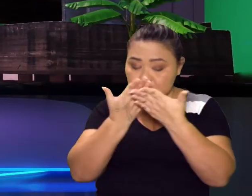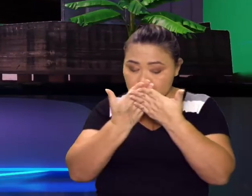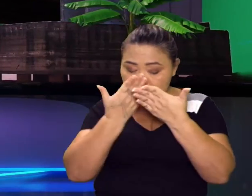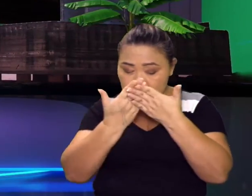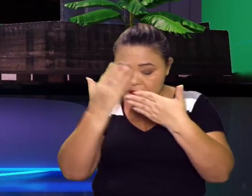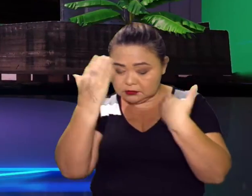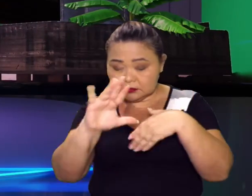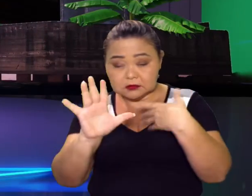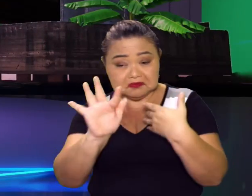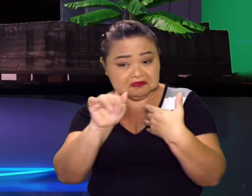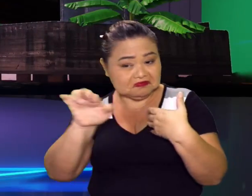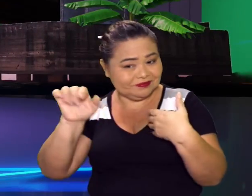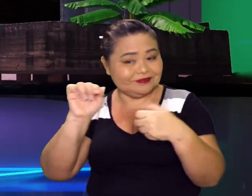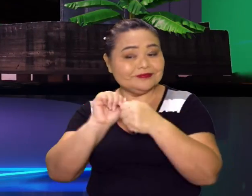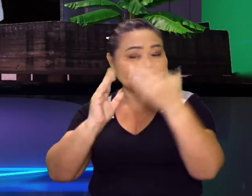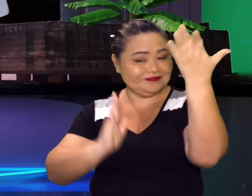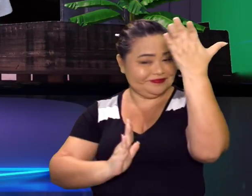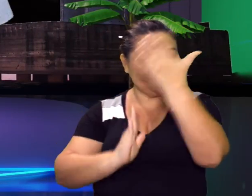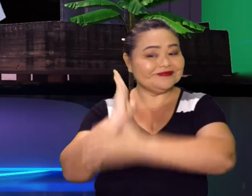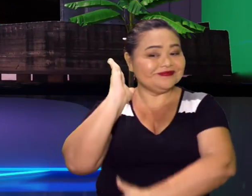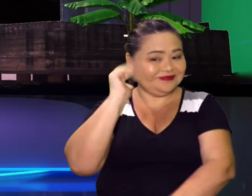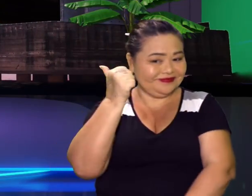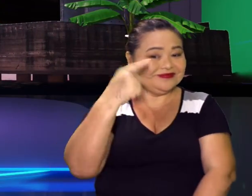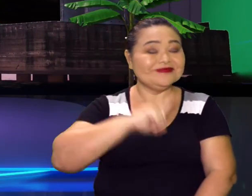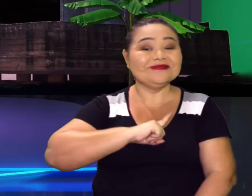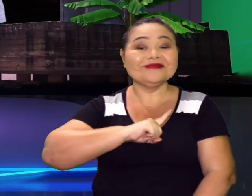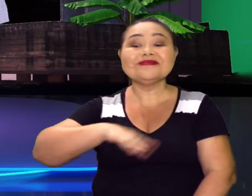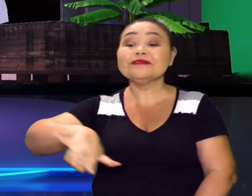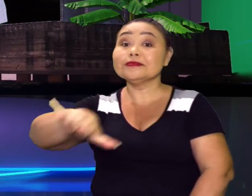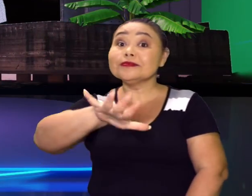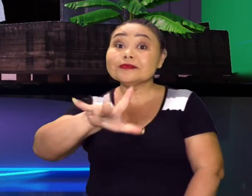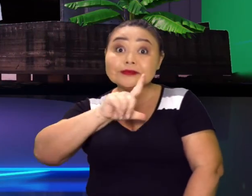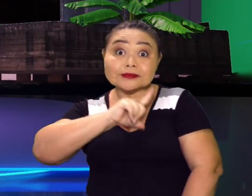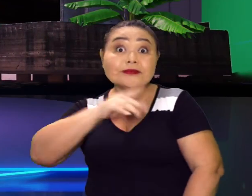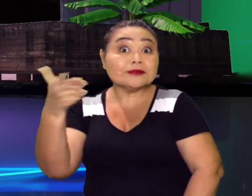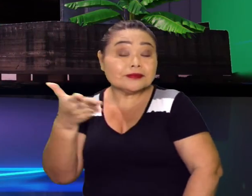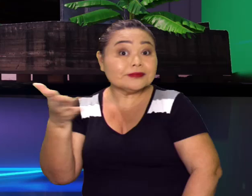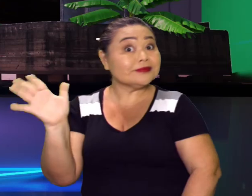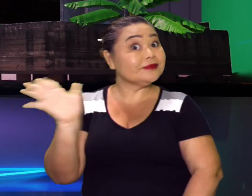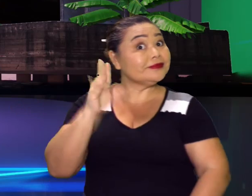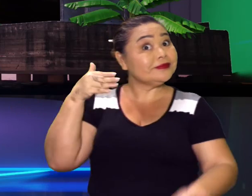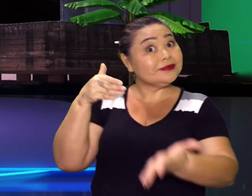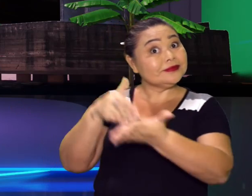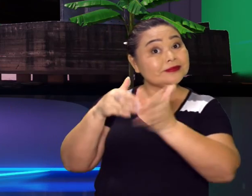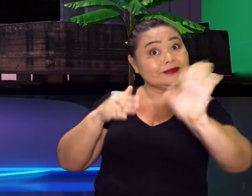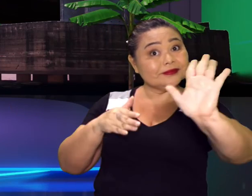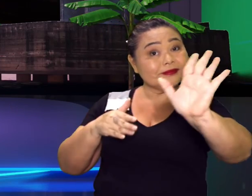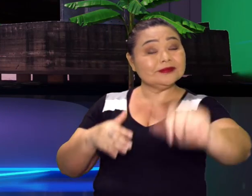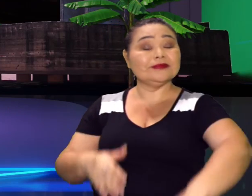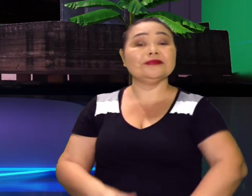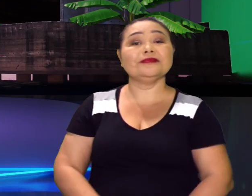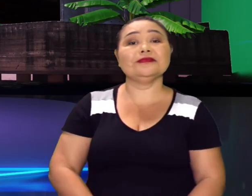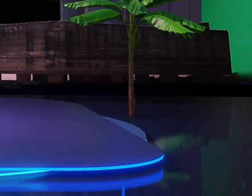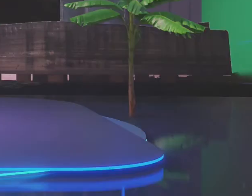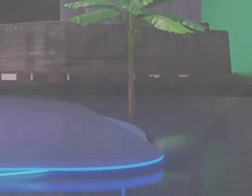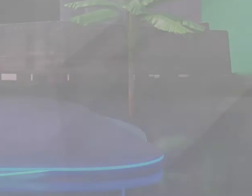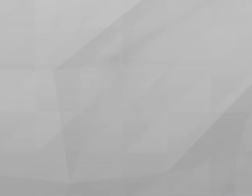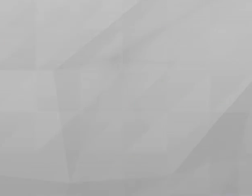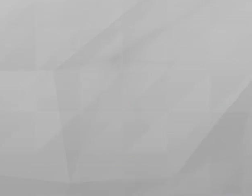É fera, ele vai passar, meu amigo, ele vai passar. Galera, era o que tínhamos para hoje. Tchau, até a próxima. Tchau, tchau.